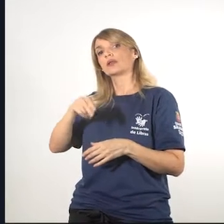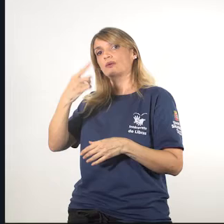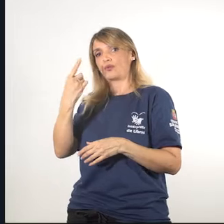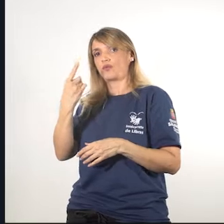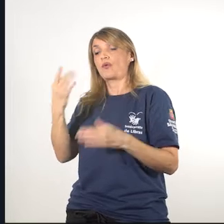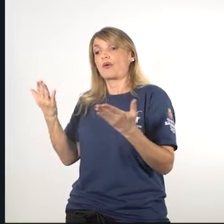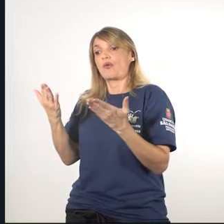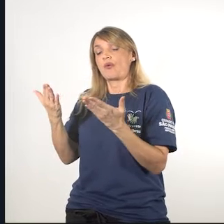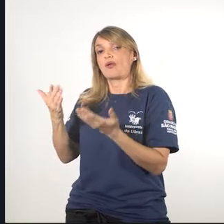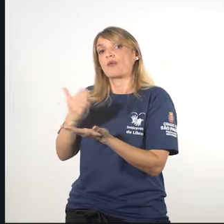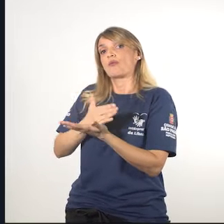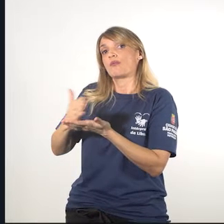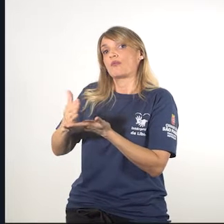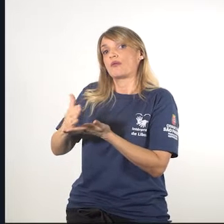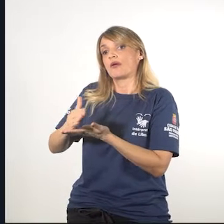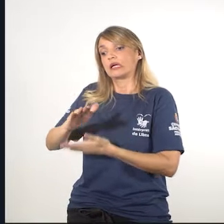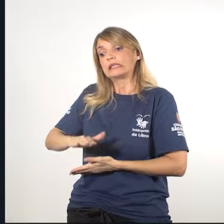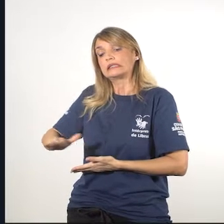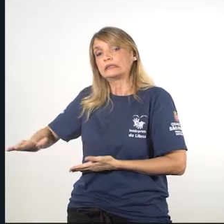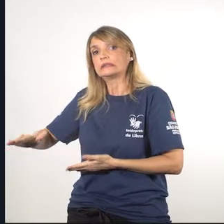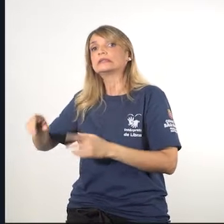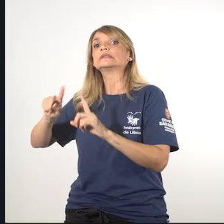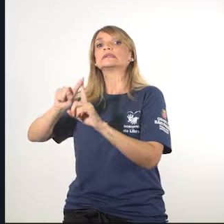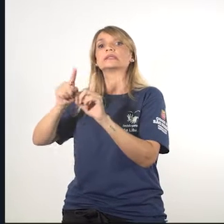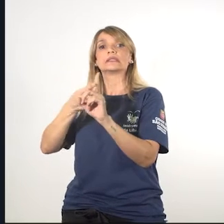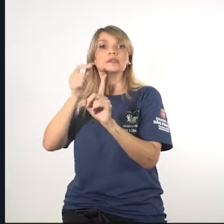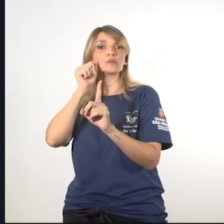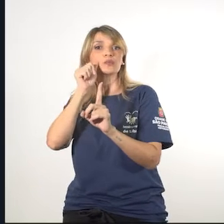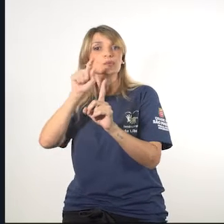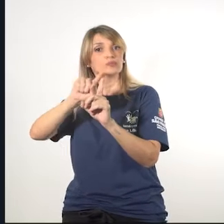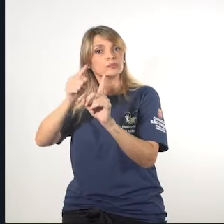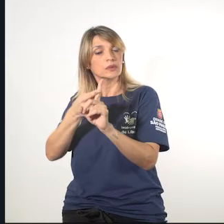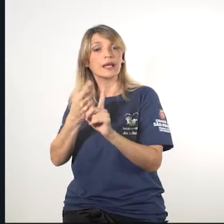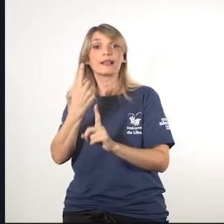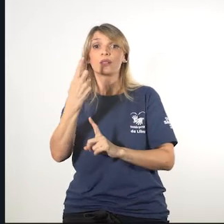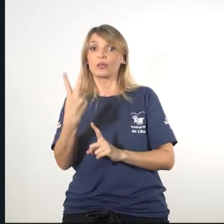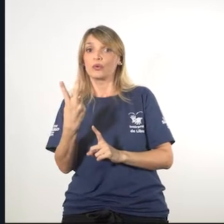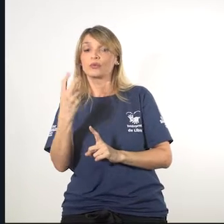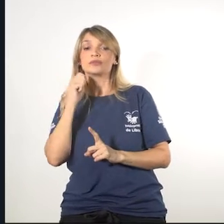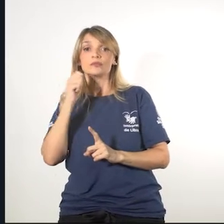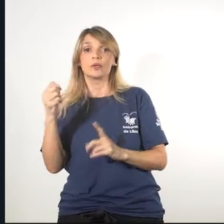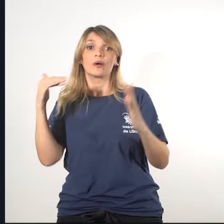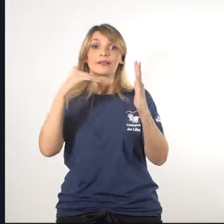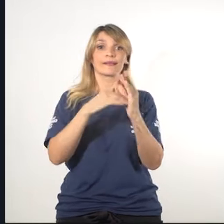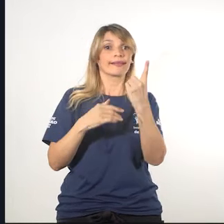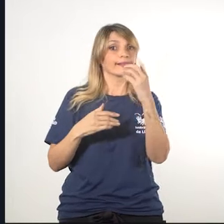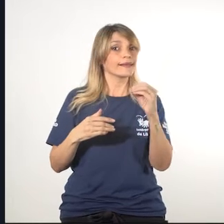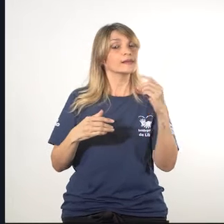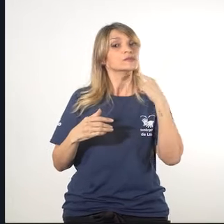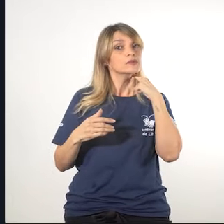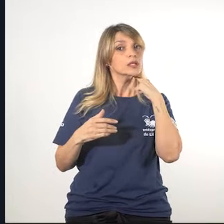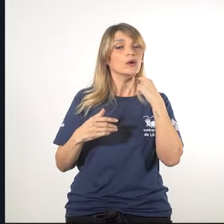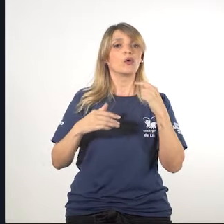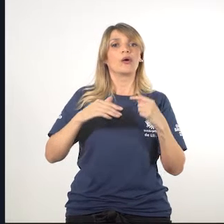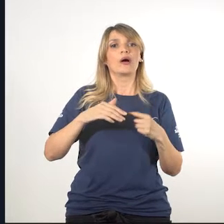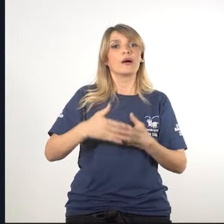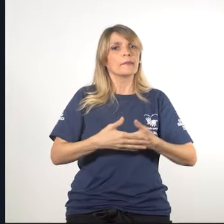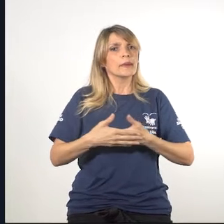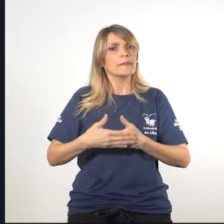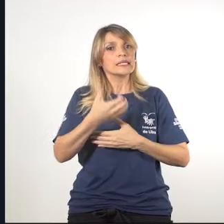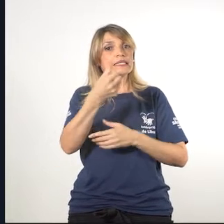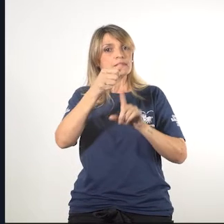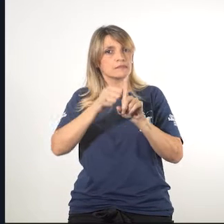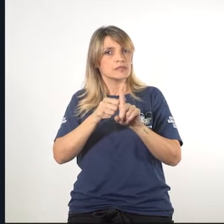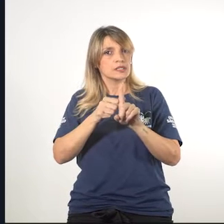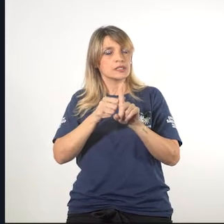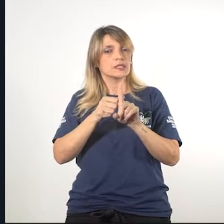para que a gente não cruze os públicos e também os locais. Então, de 12/4 a 10/5, criança de 6 meses a menores